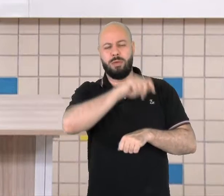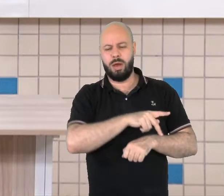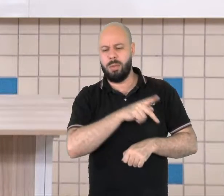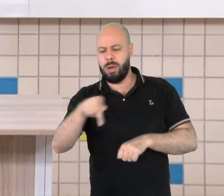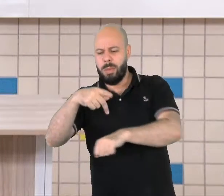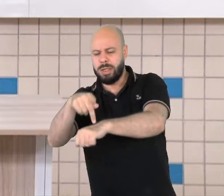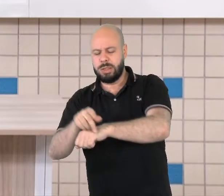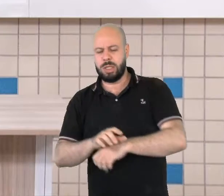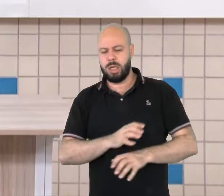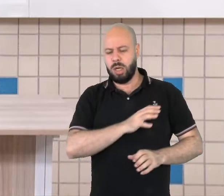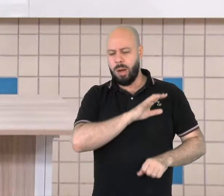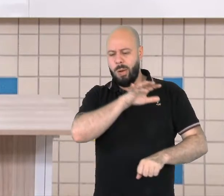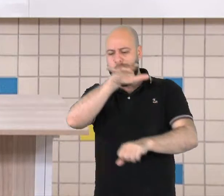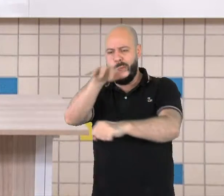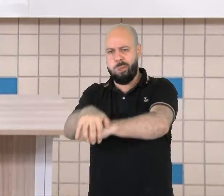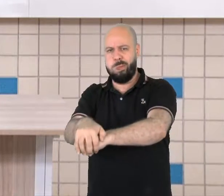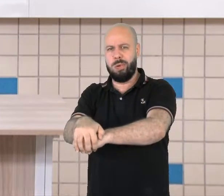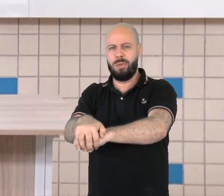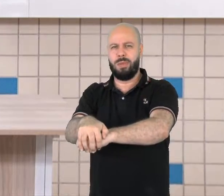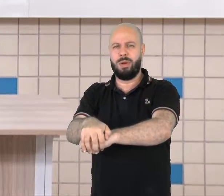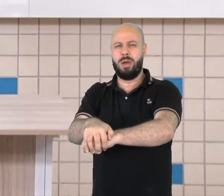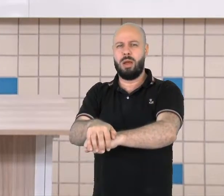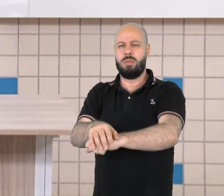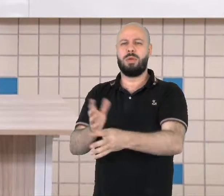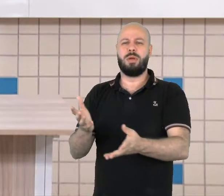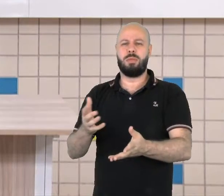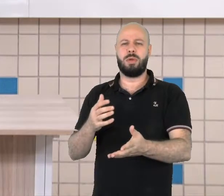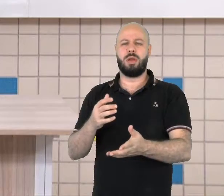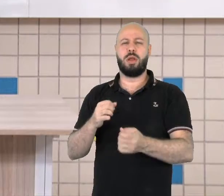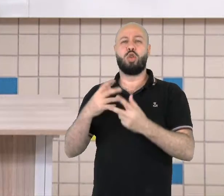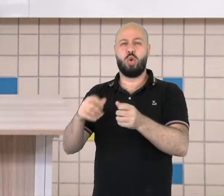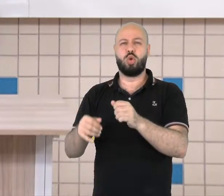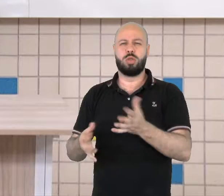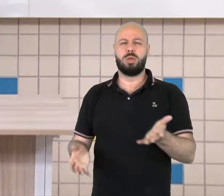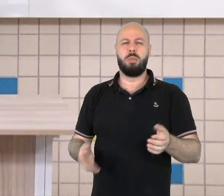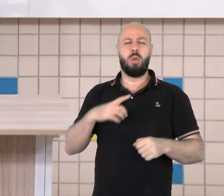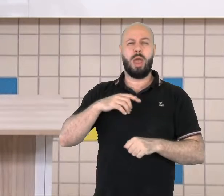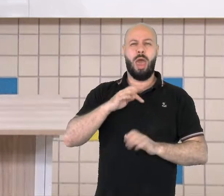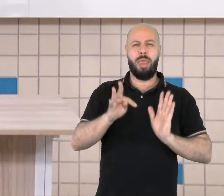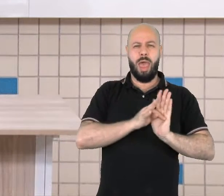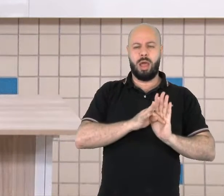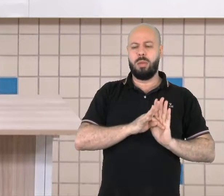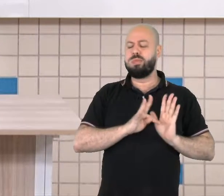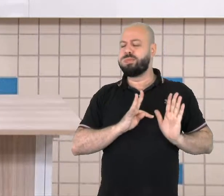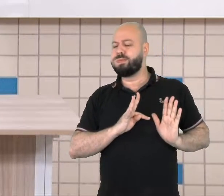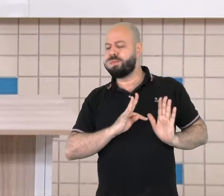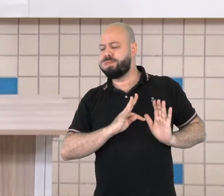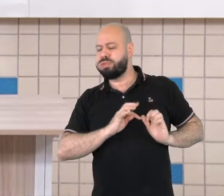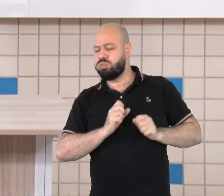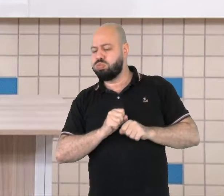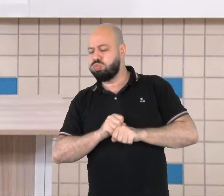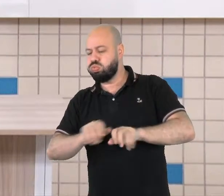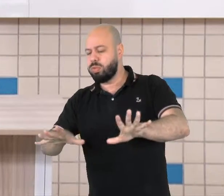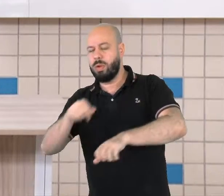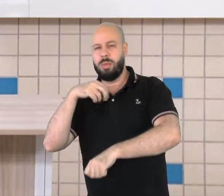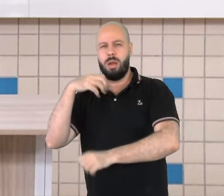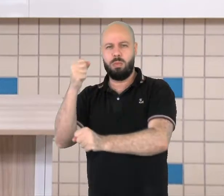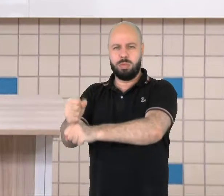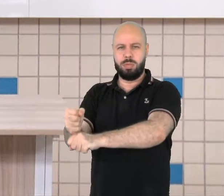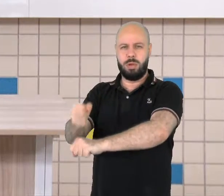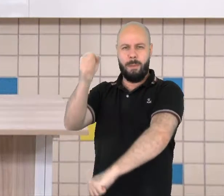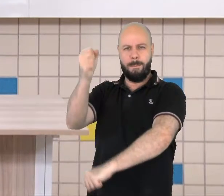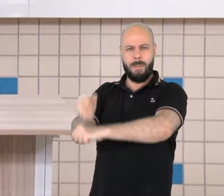imperar e para colocar a sua industrialização, a sua técnica, tá? Então é um tipo de imposição,